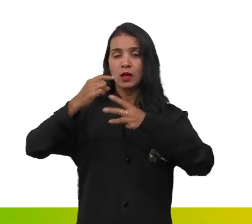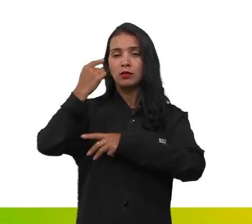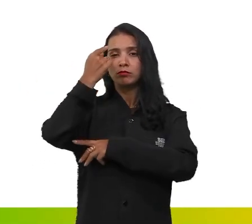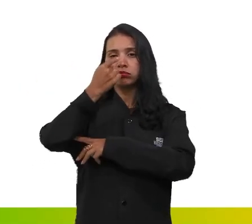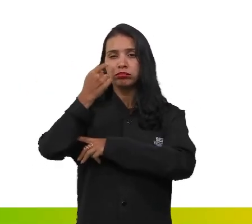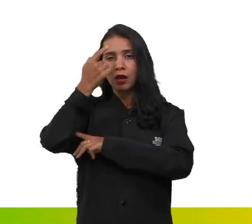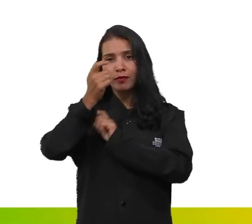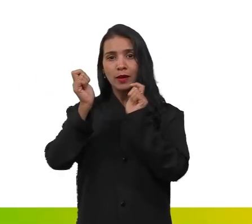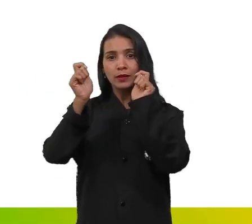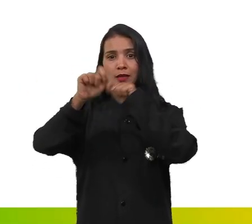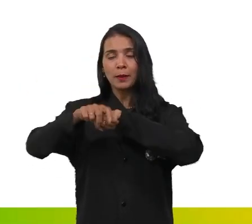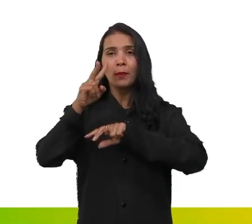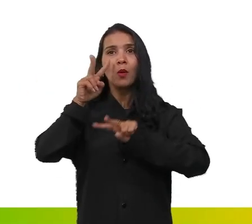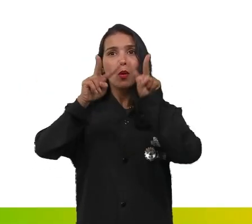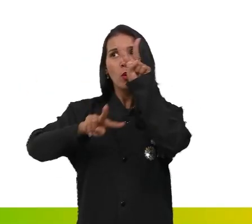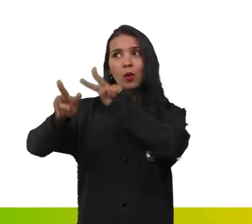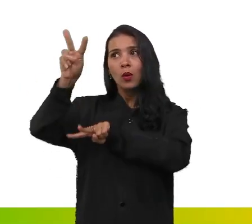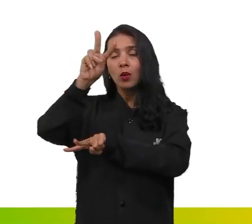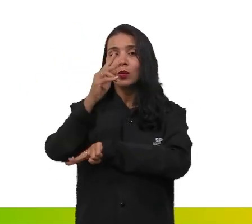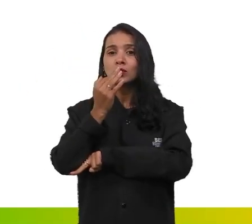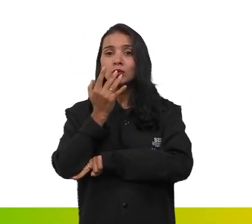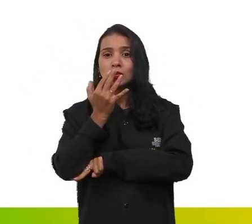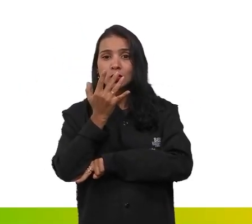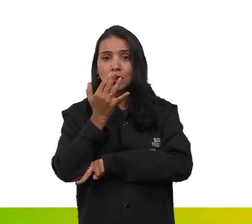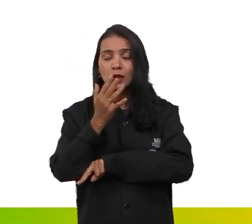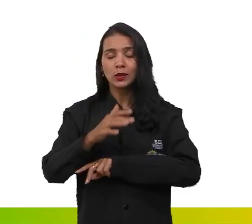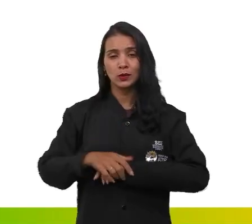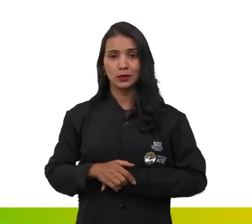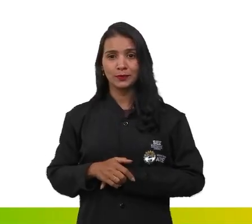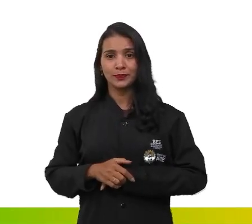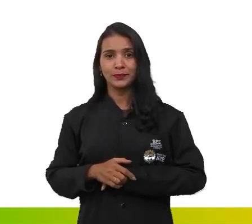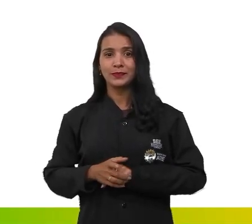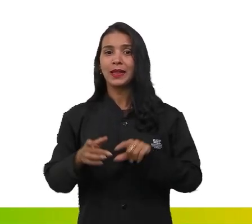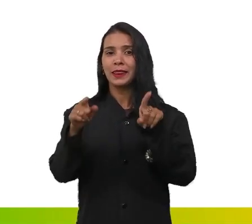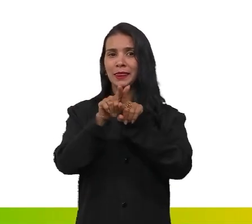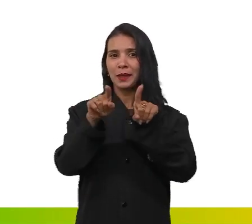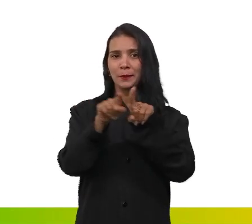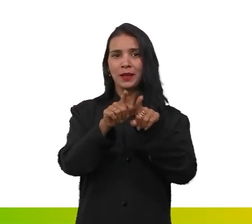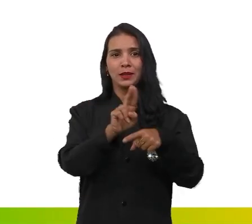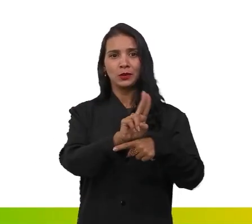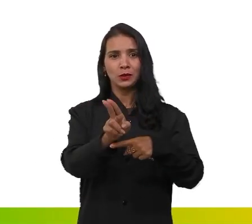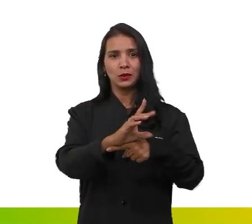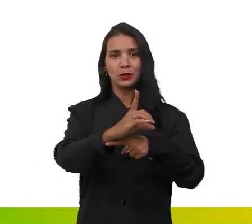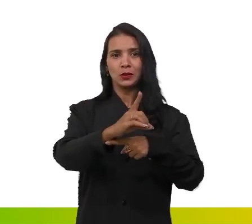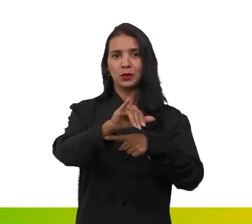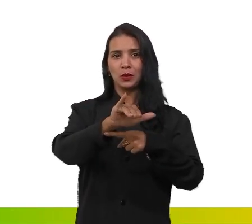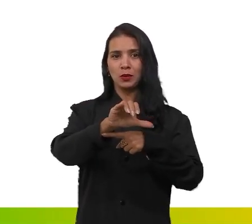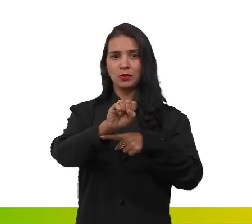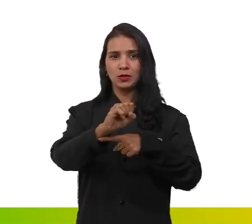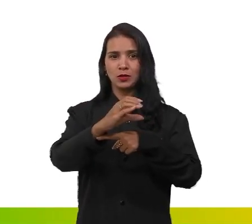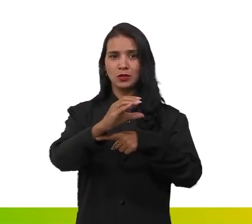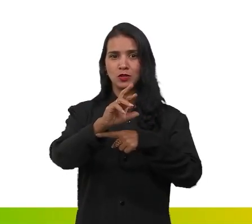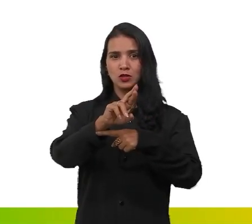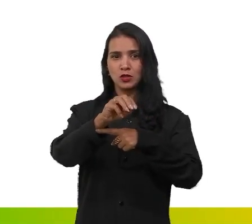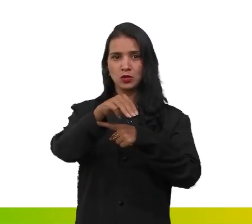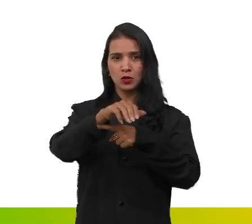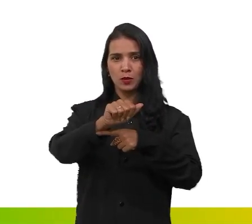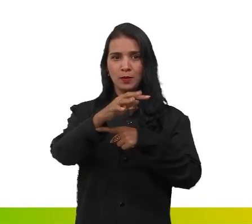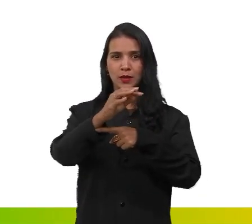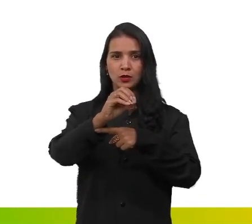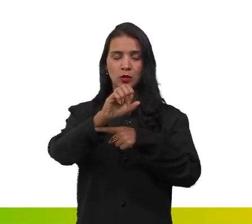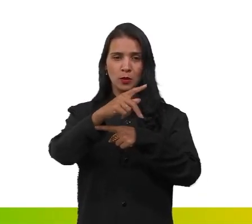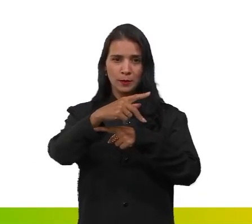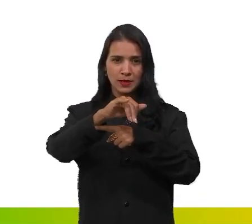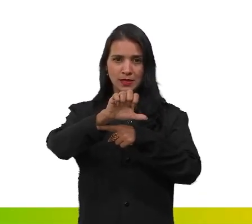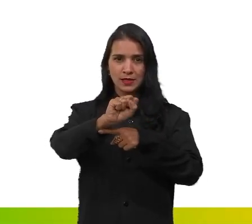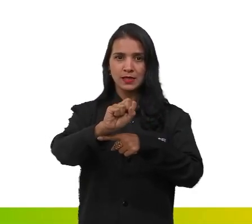ver as cores. É também conhecida como descromatopsia ou descromopsia,